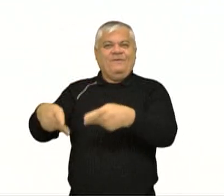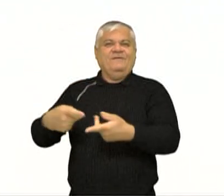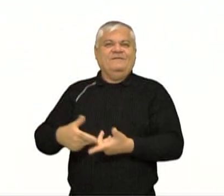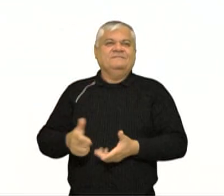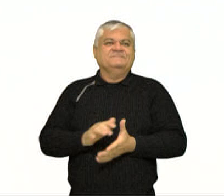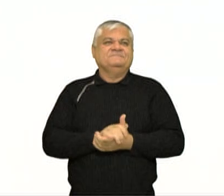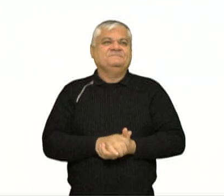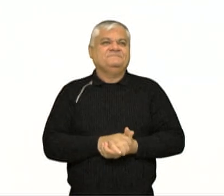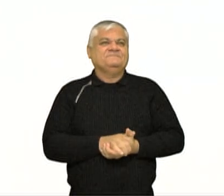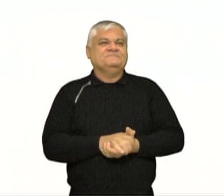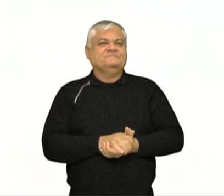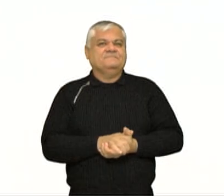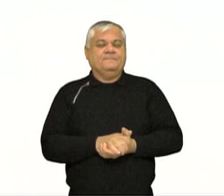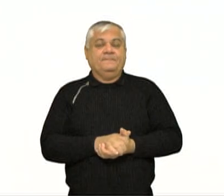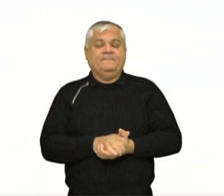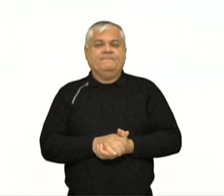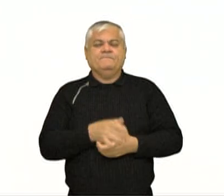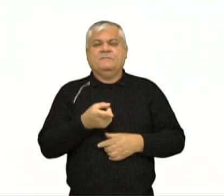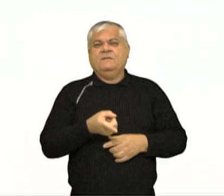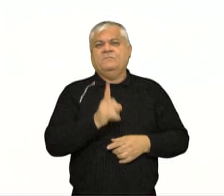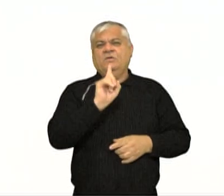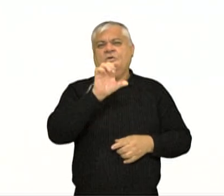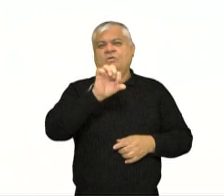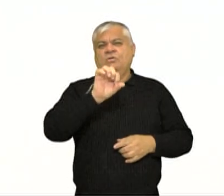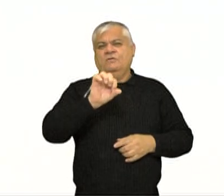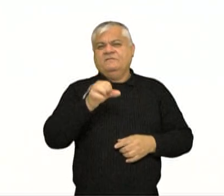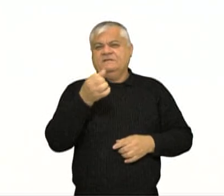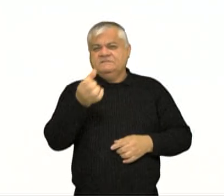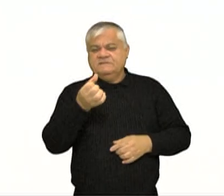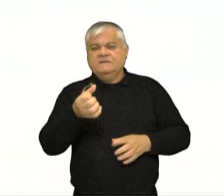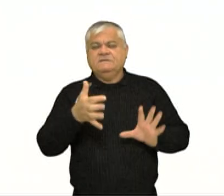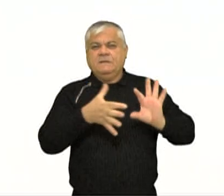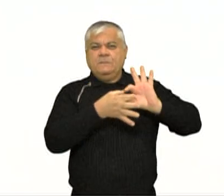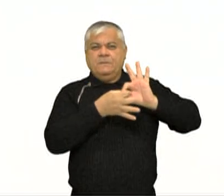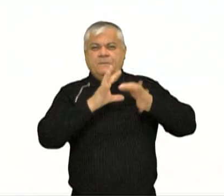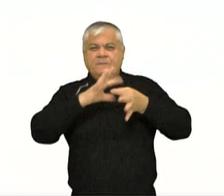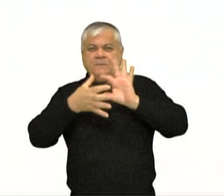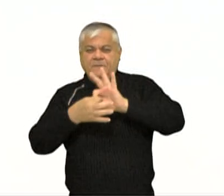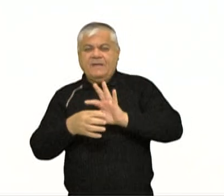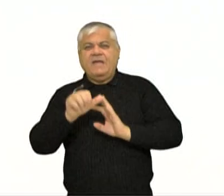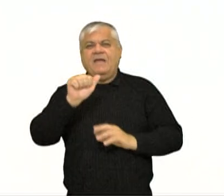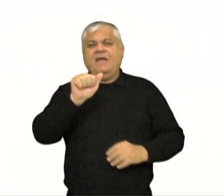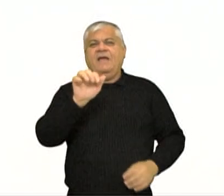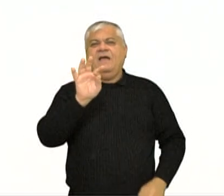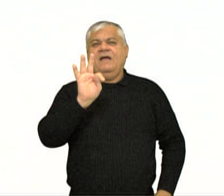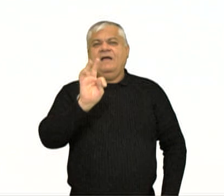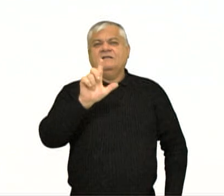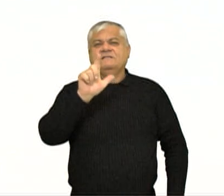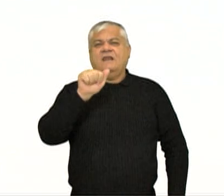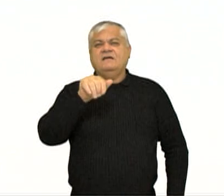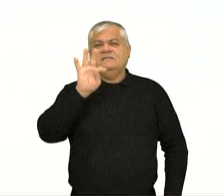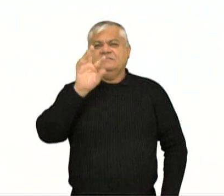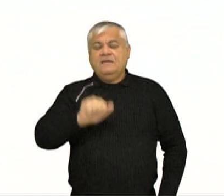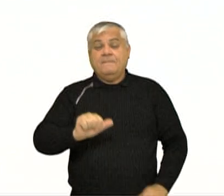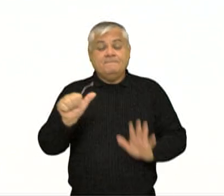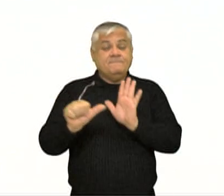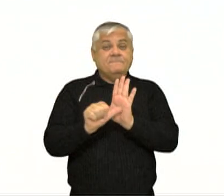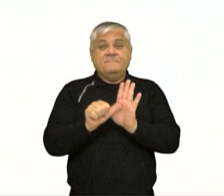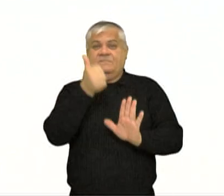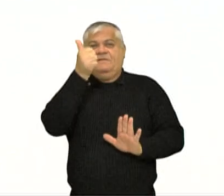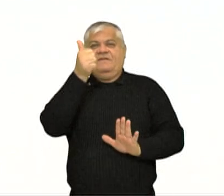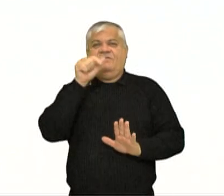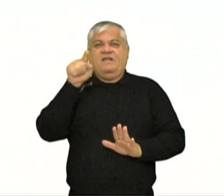sobreviver. Em 1996, nos Jogos Olímpicos de Atlanta, ele foi praticado pela primeira vez na modalidade